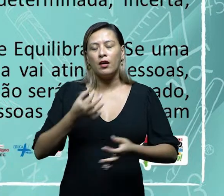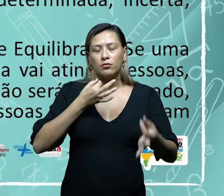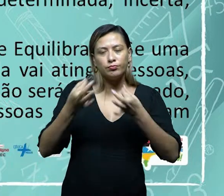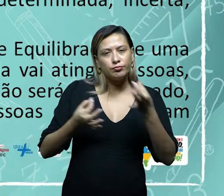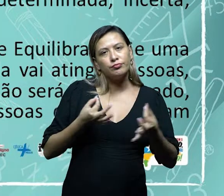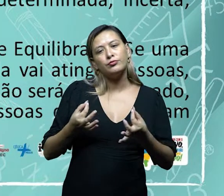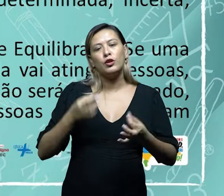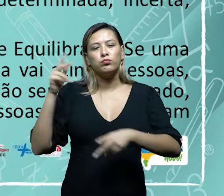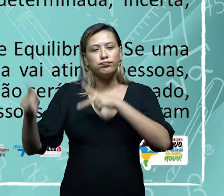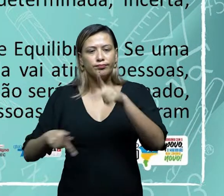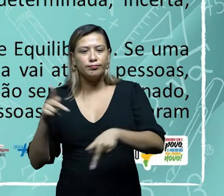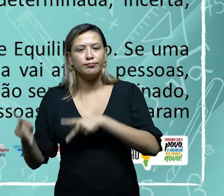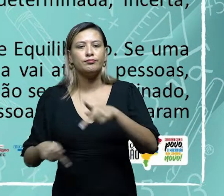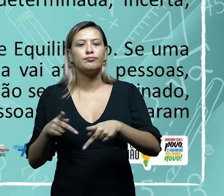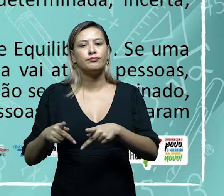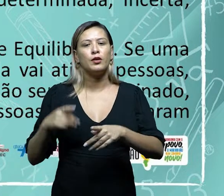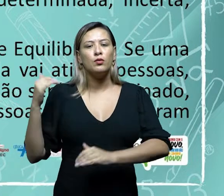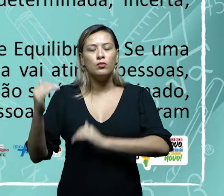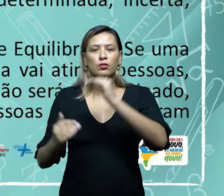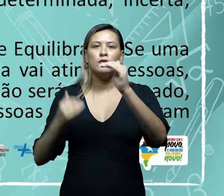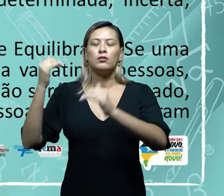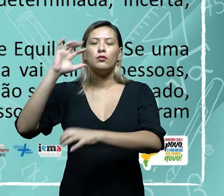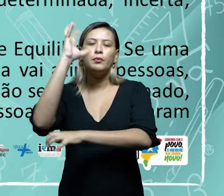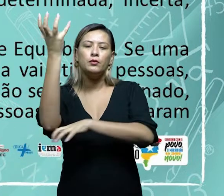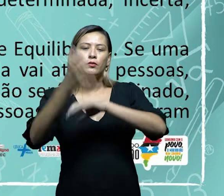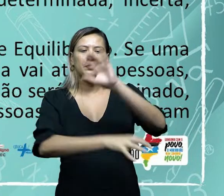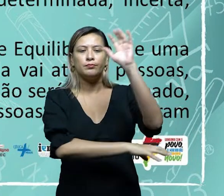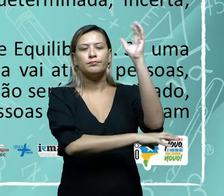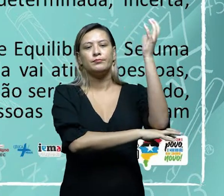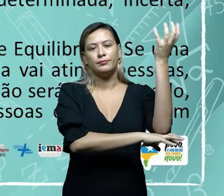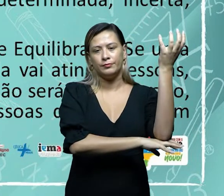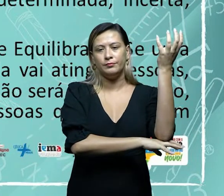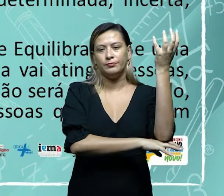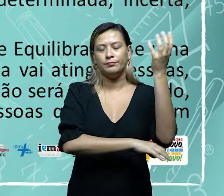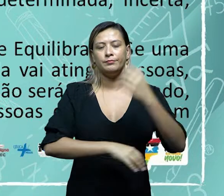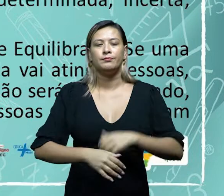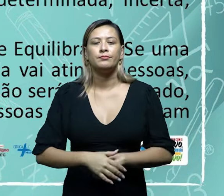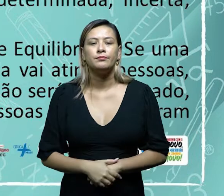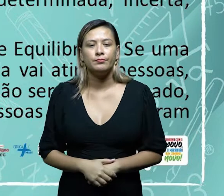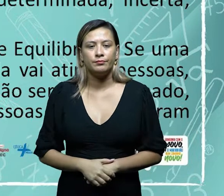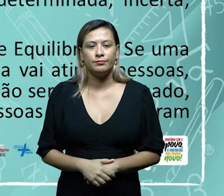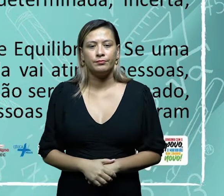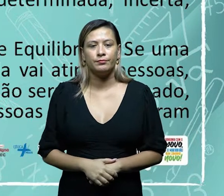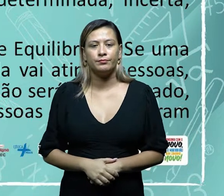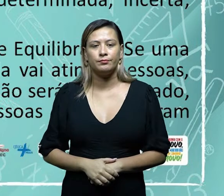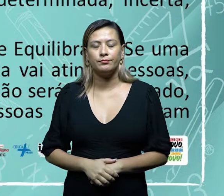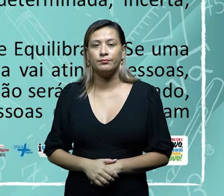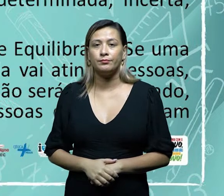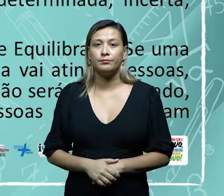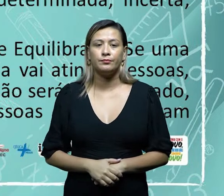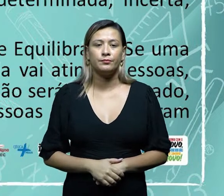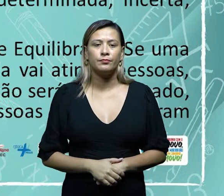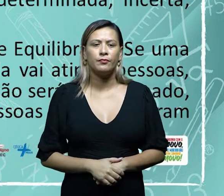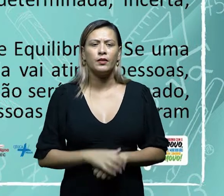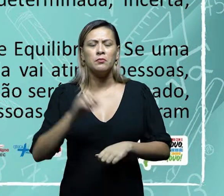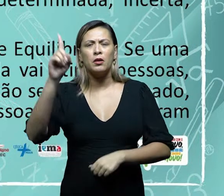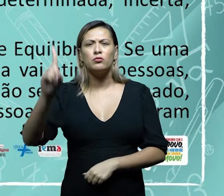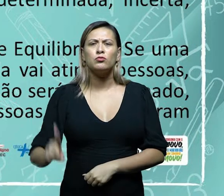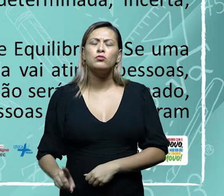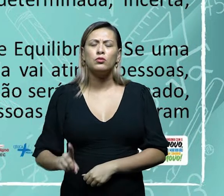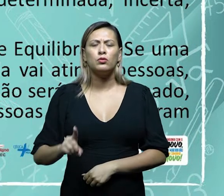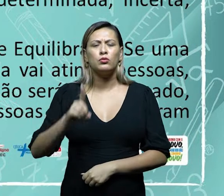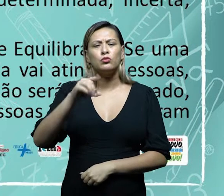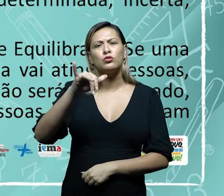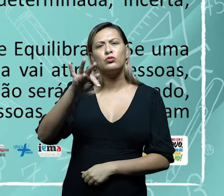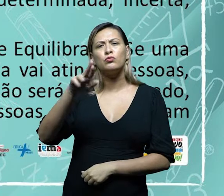ao desenvolvimento ao meio ambiente, né? Ecologicamente equilibrado. Então, pessoal, o que são esses direitos